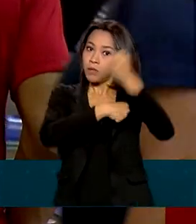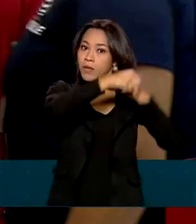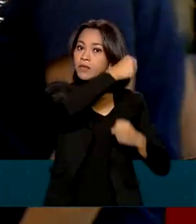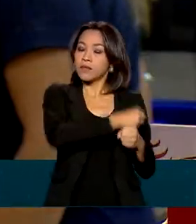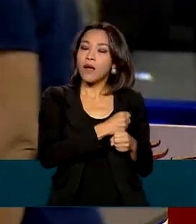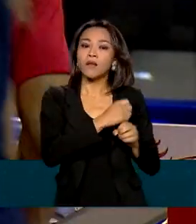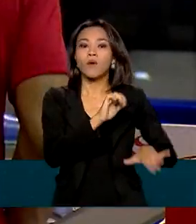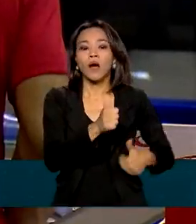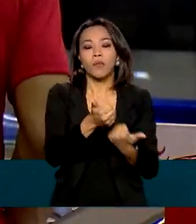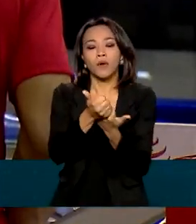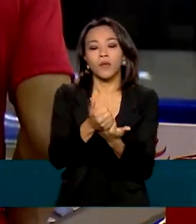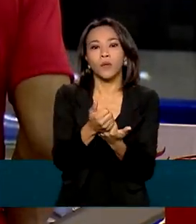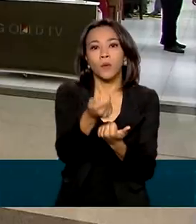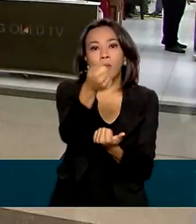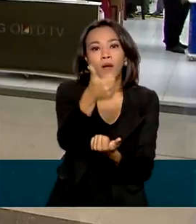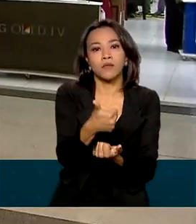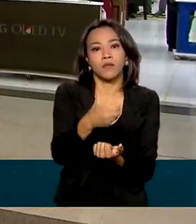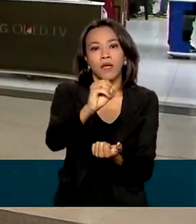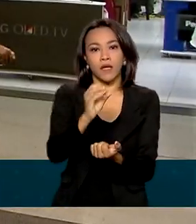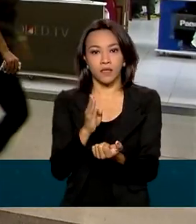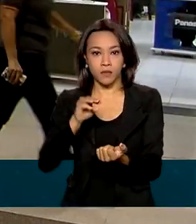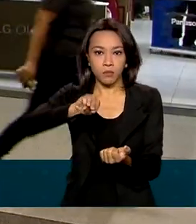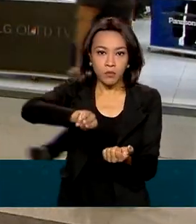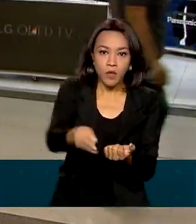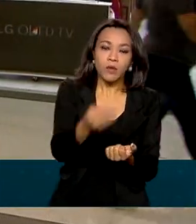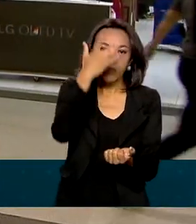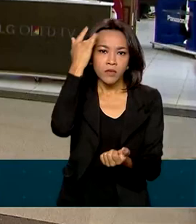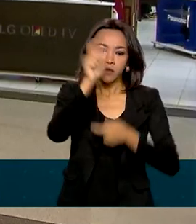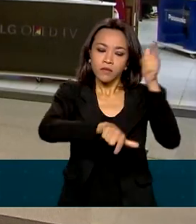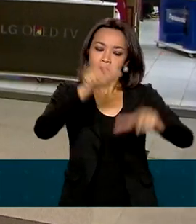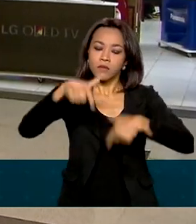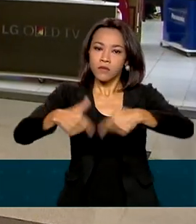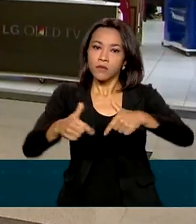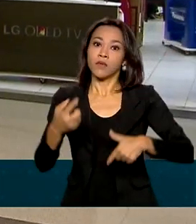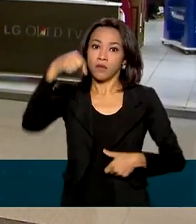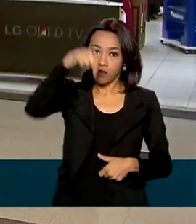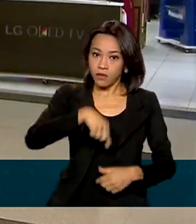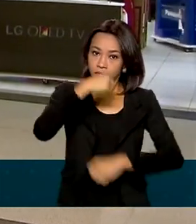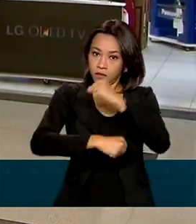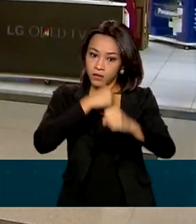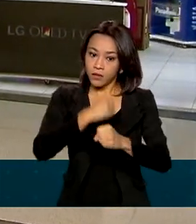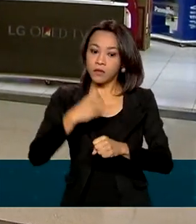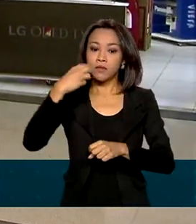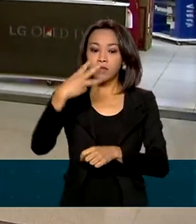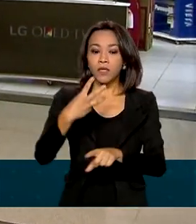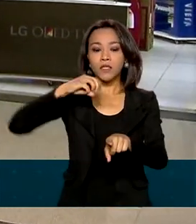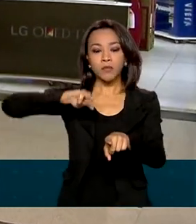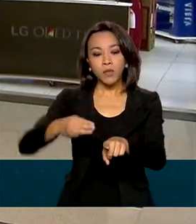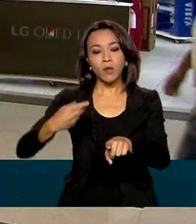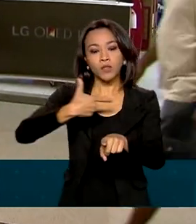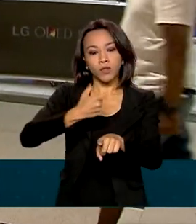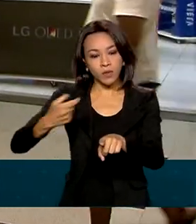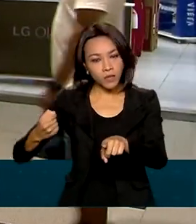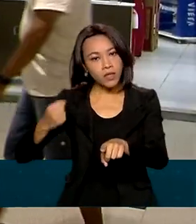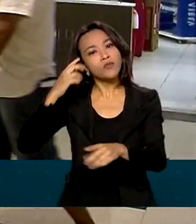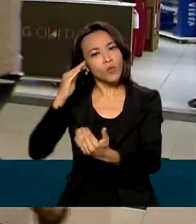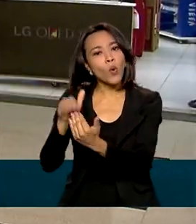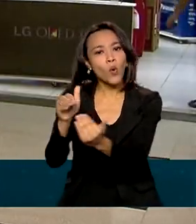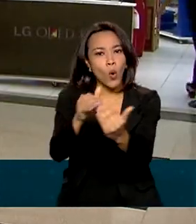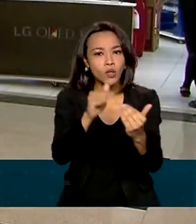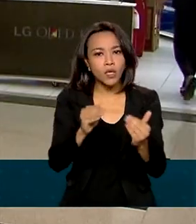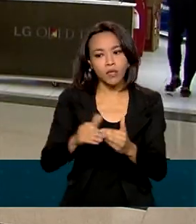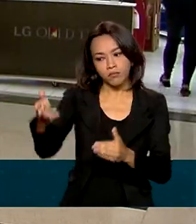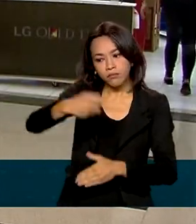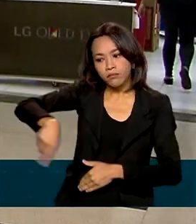quase 10 milhões de trabalhadores. Este ano, outros 3 milhões e 200 mil acordos entre empresas e funcionários